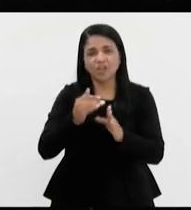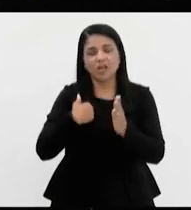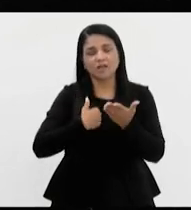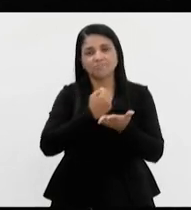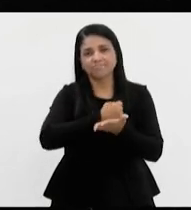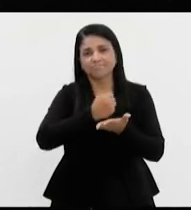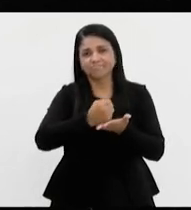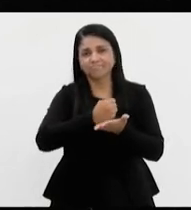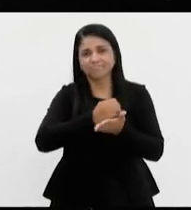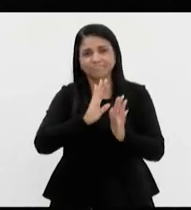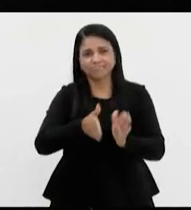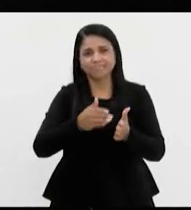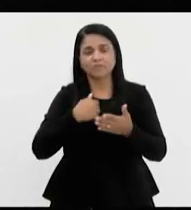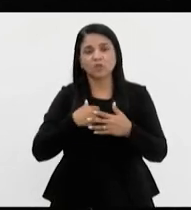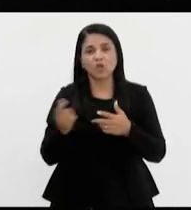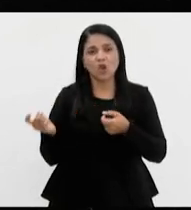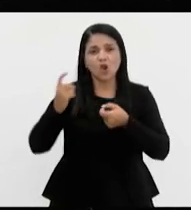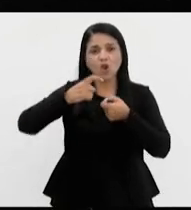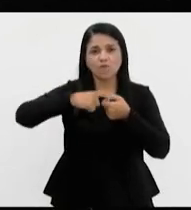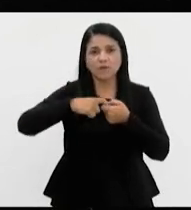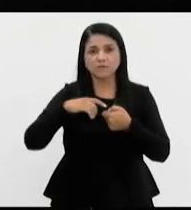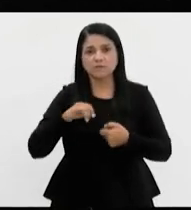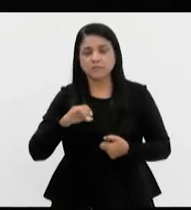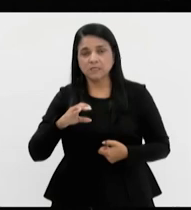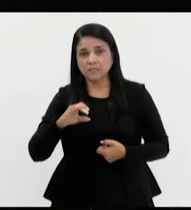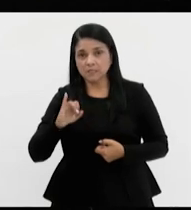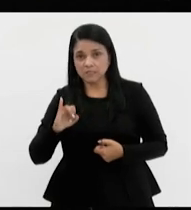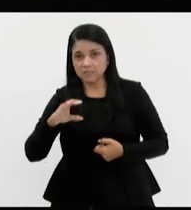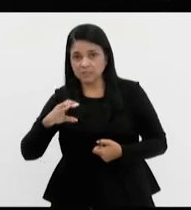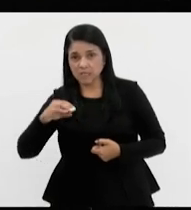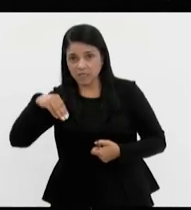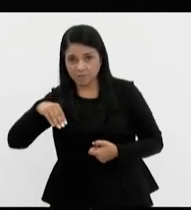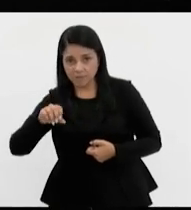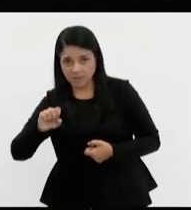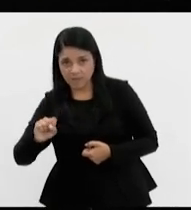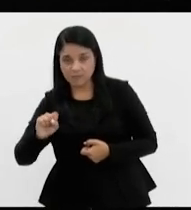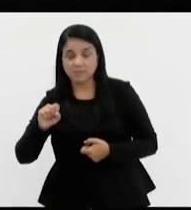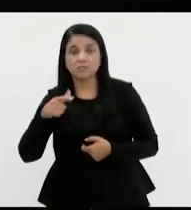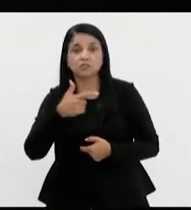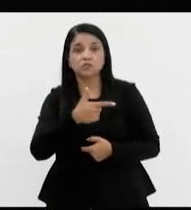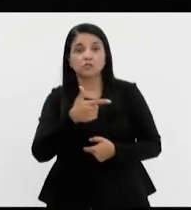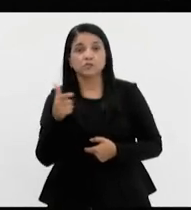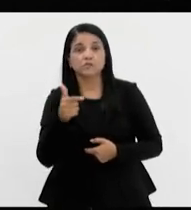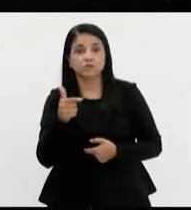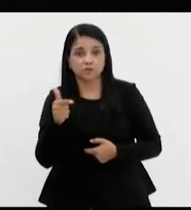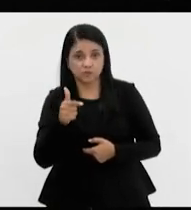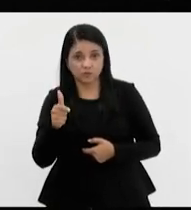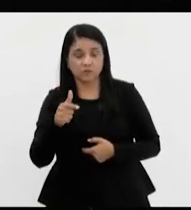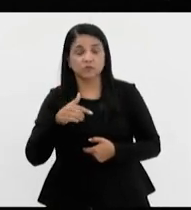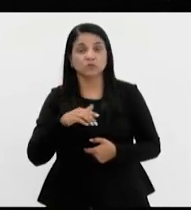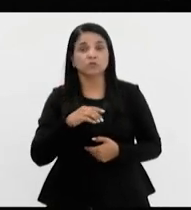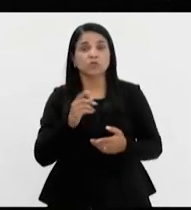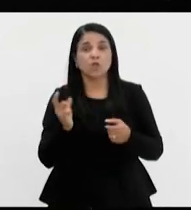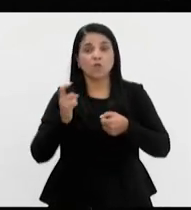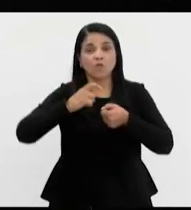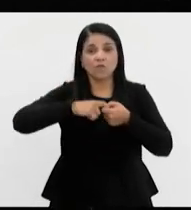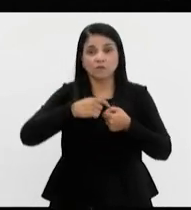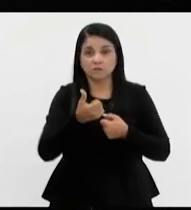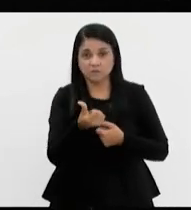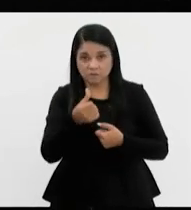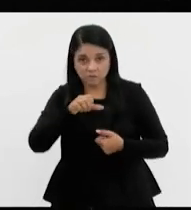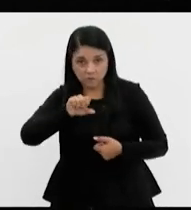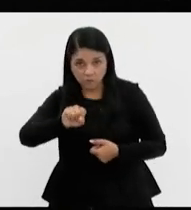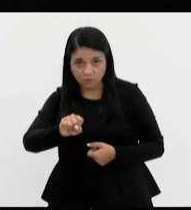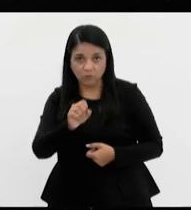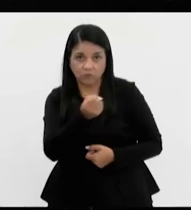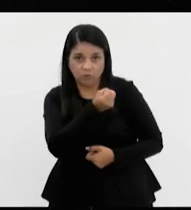estabelecidas num convênio do ICMS de 2022, que é o convênio 68. Mas na minha cabeça